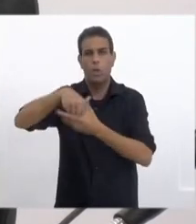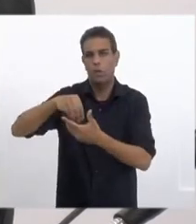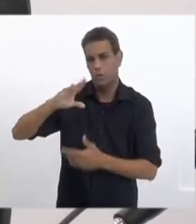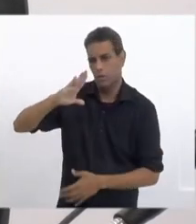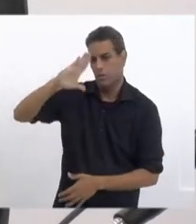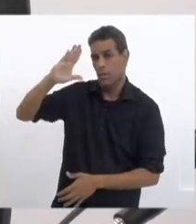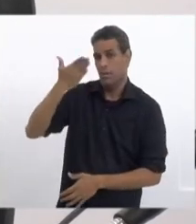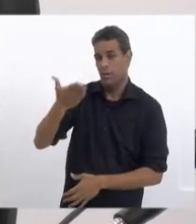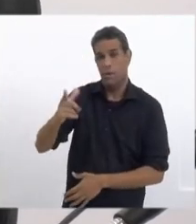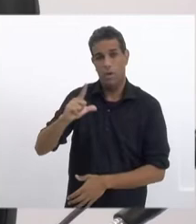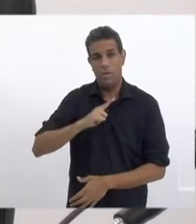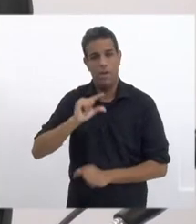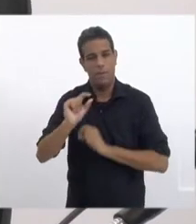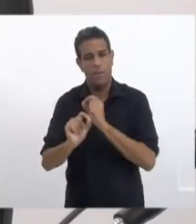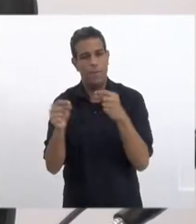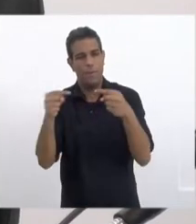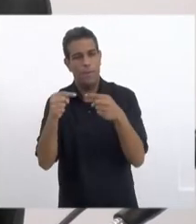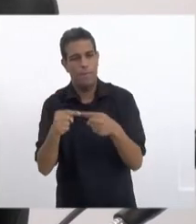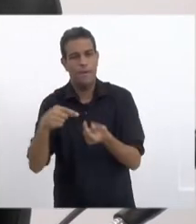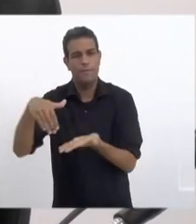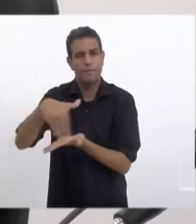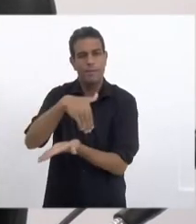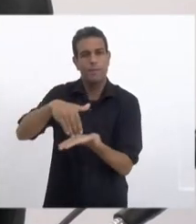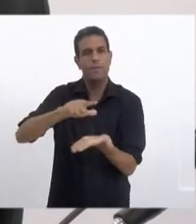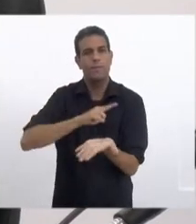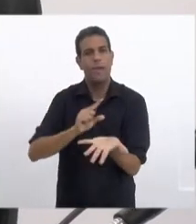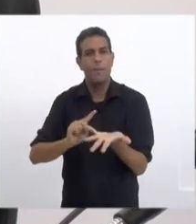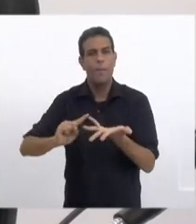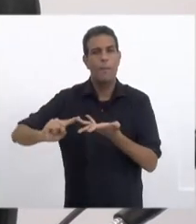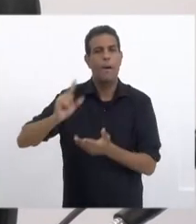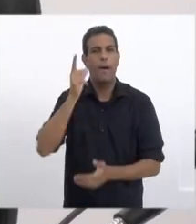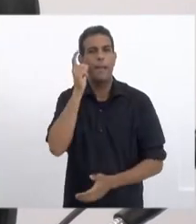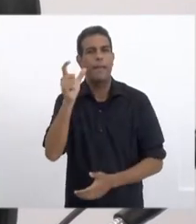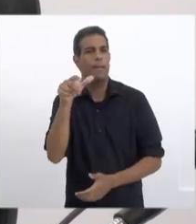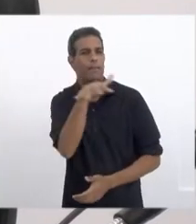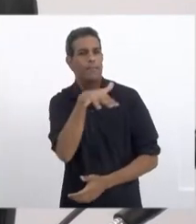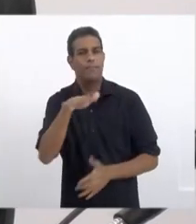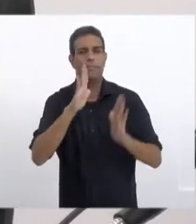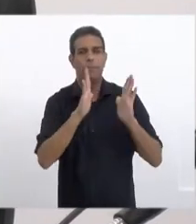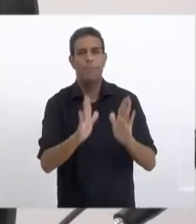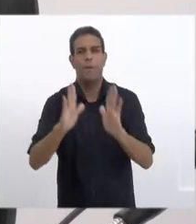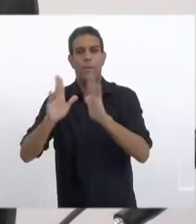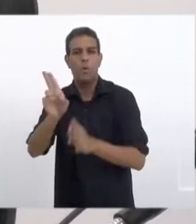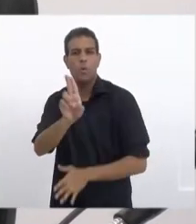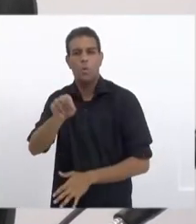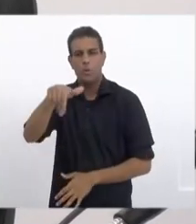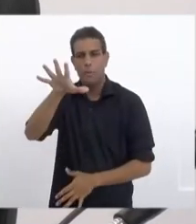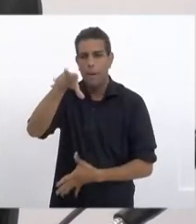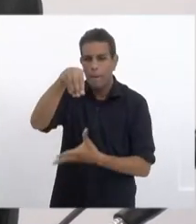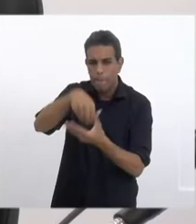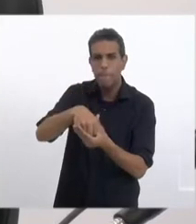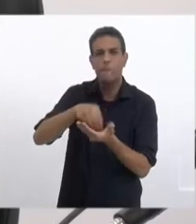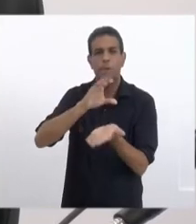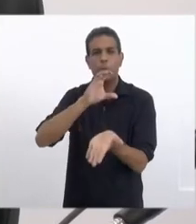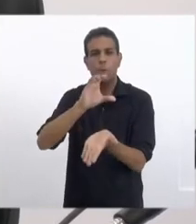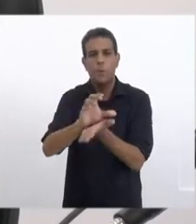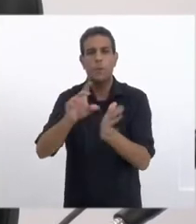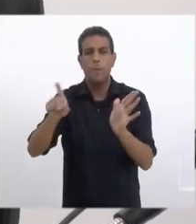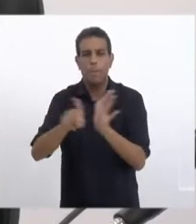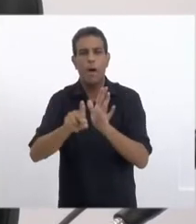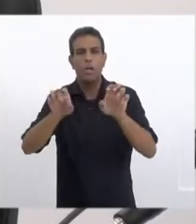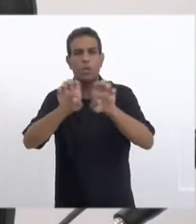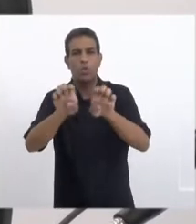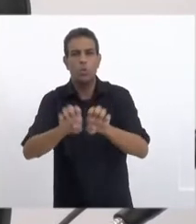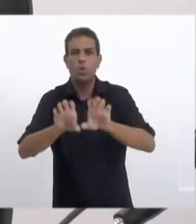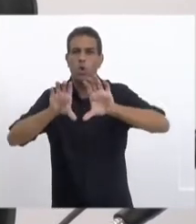principalmente porque cada secretaria tem sua atribuição e é muito interessante quando cada secretaria utiliza o seu orçamento, a sua estrutura, a